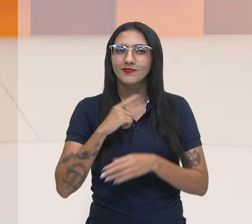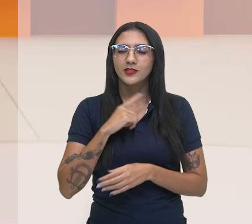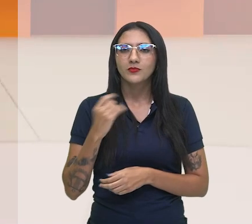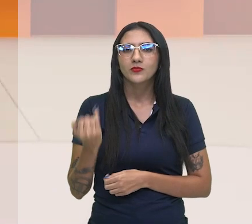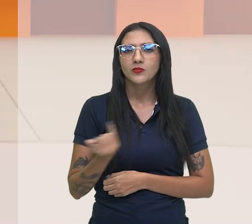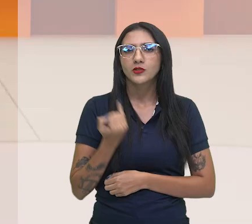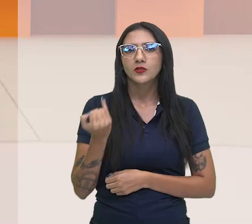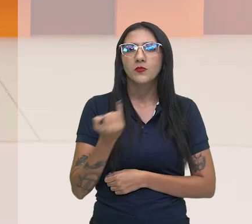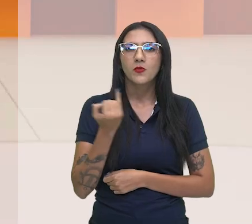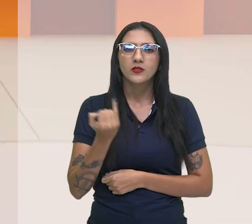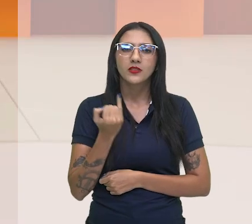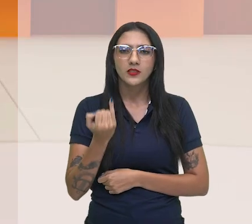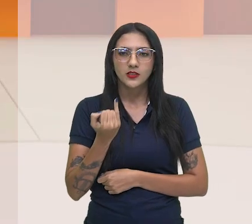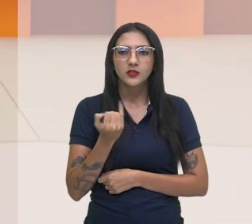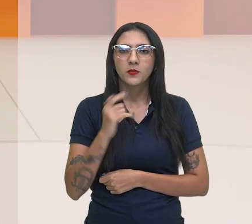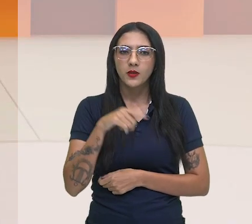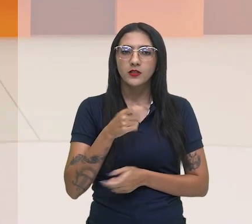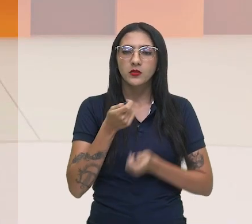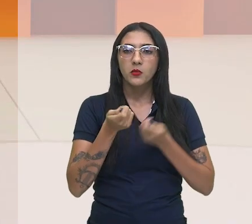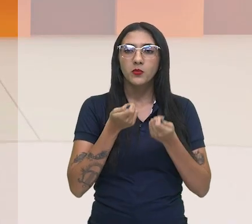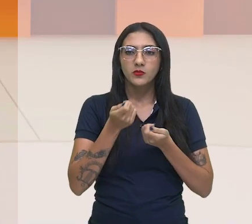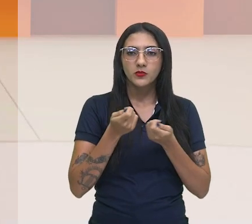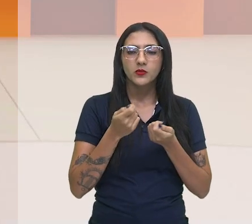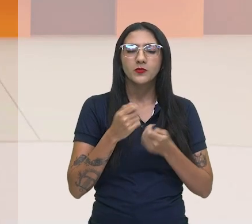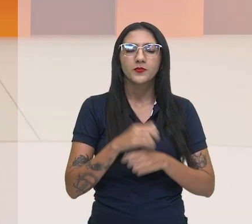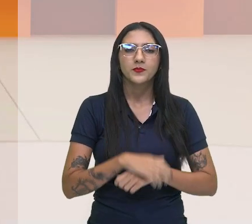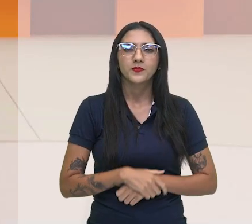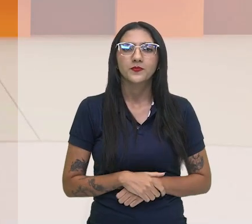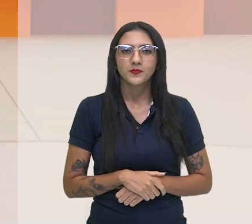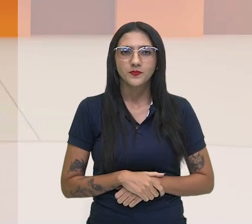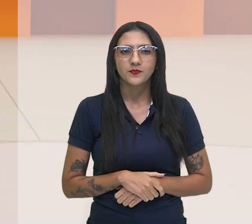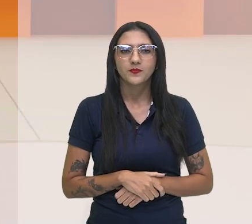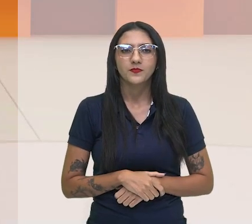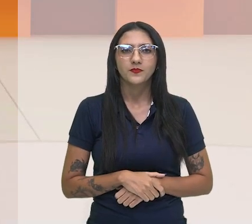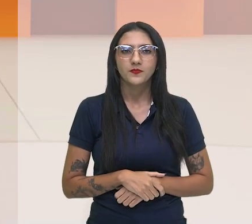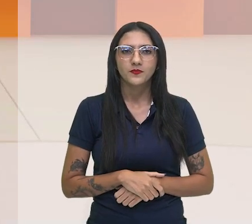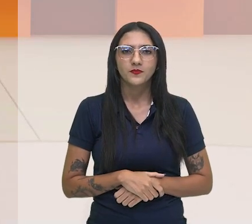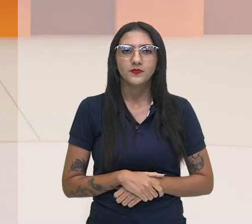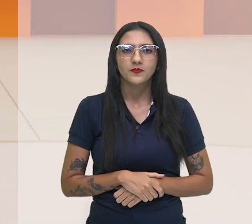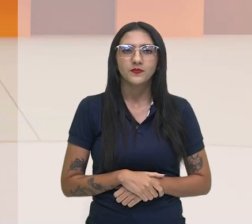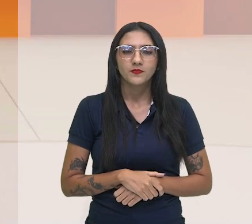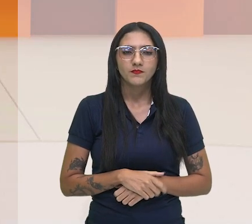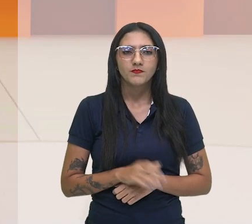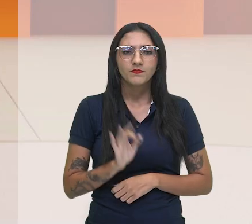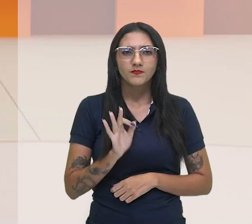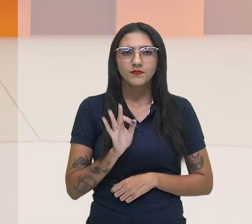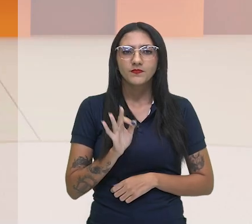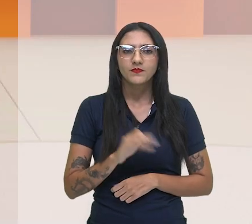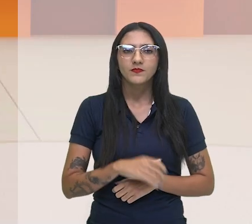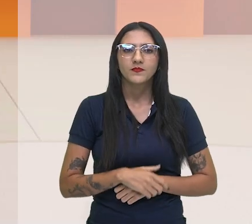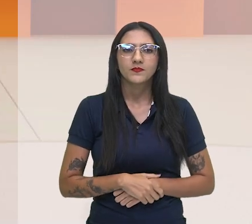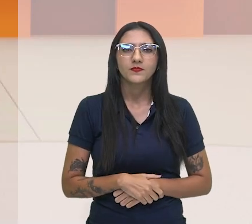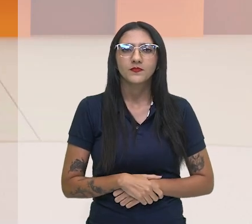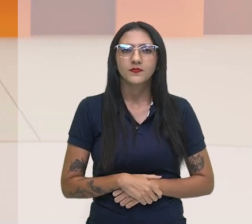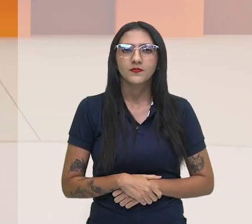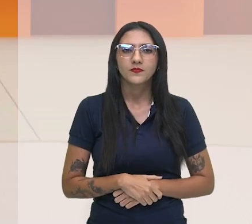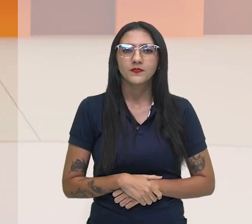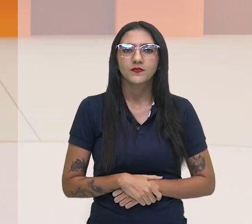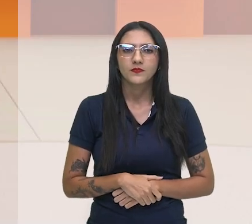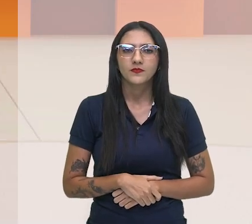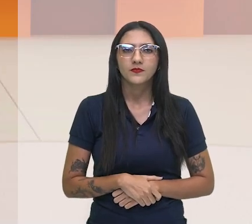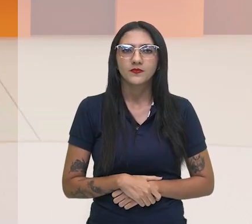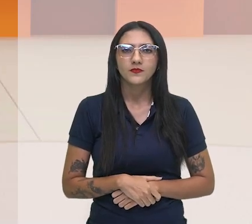fundamentais, tá, para essa manutenção da legitimidade. Perfeito, então, gente? Então, olha